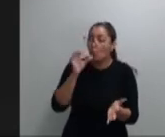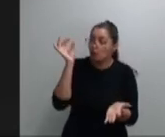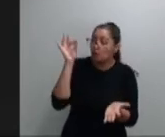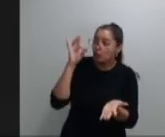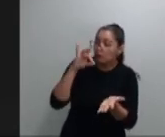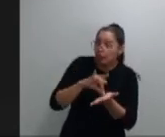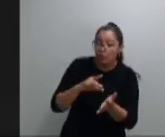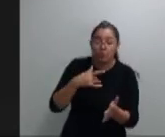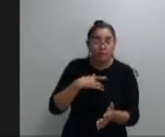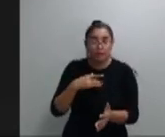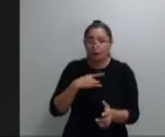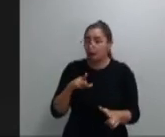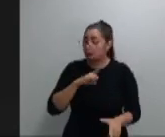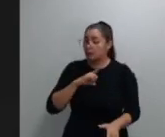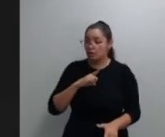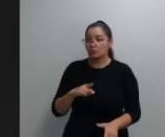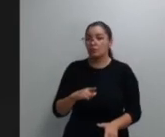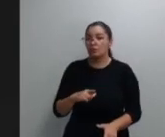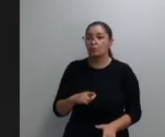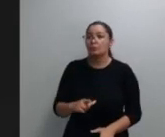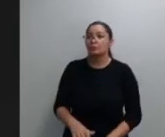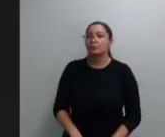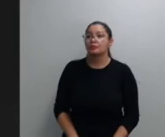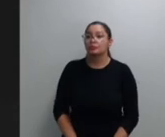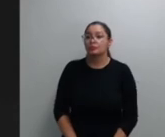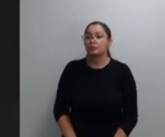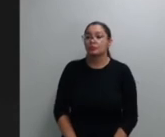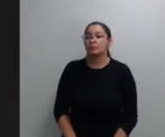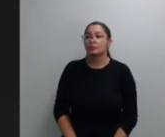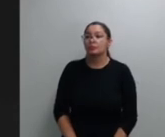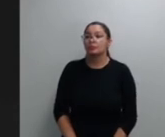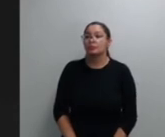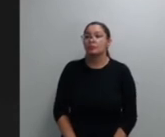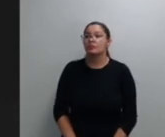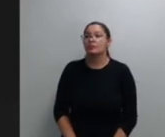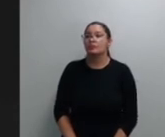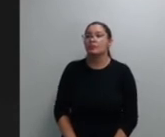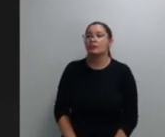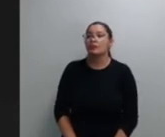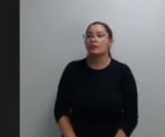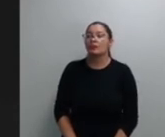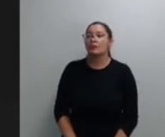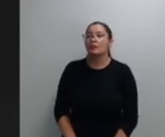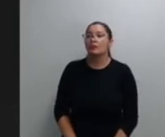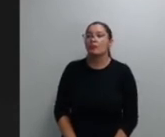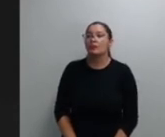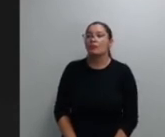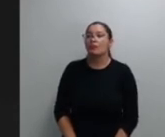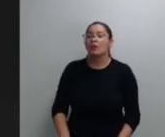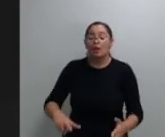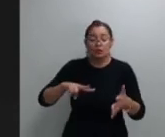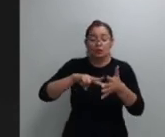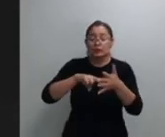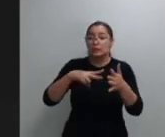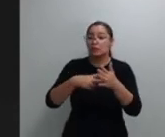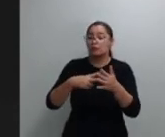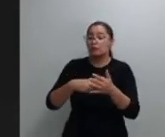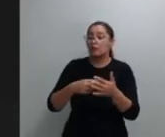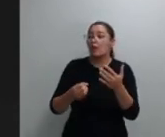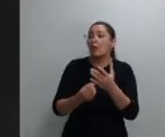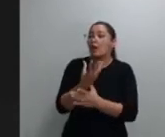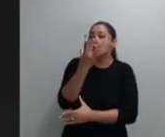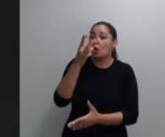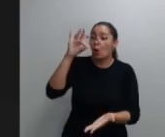existe tornar real realização significa tornar corpóreo tornar real tornar uma